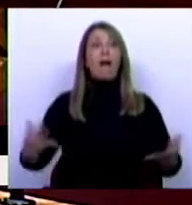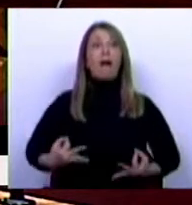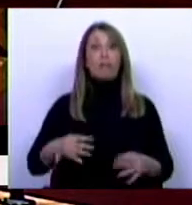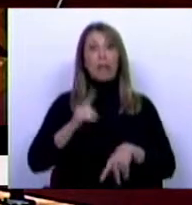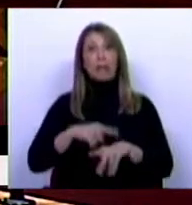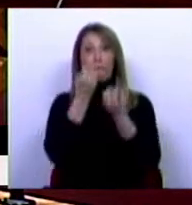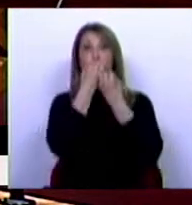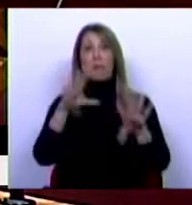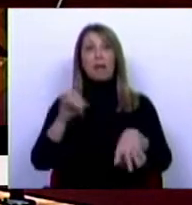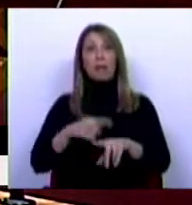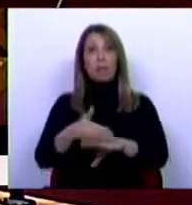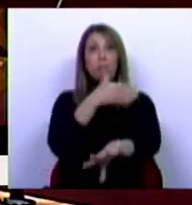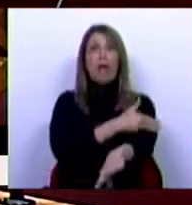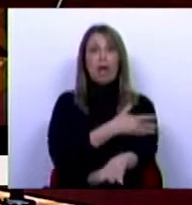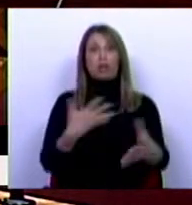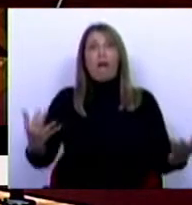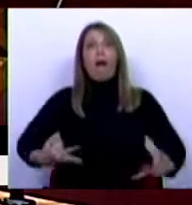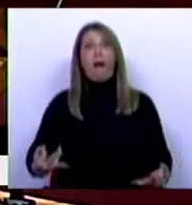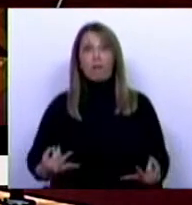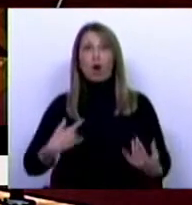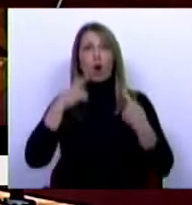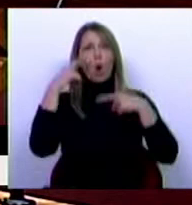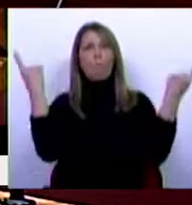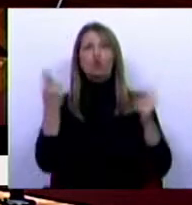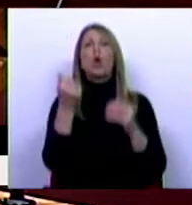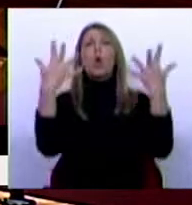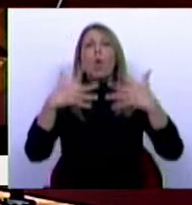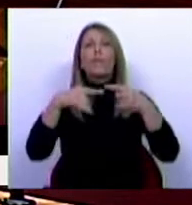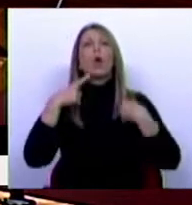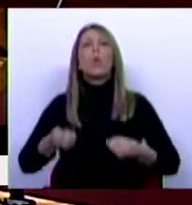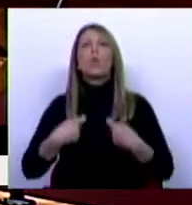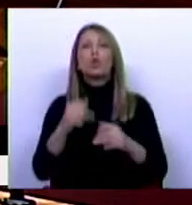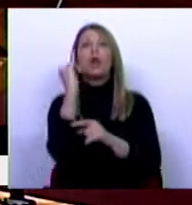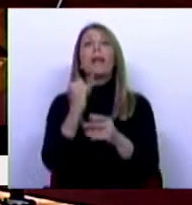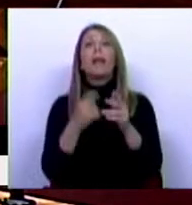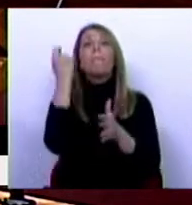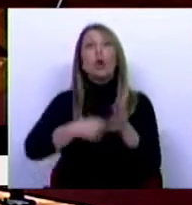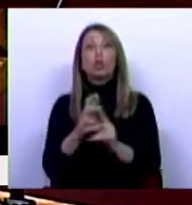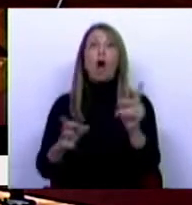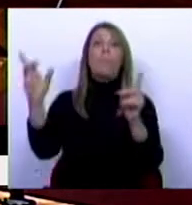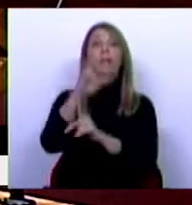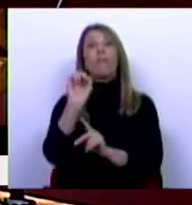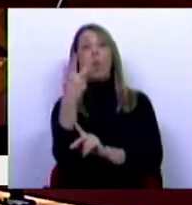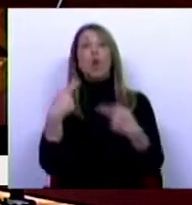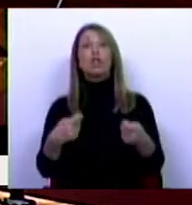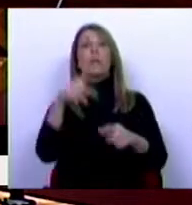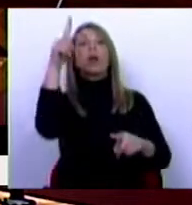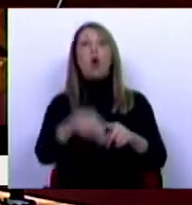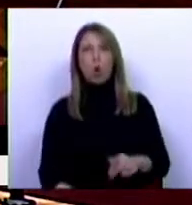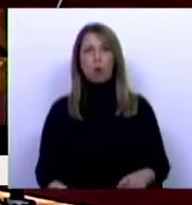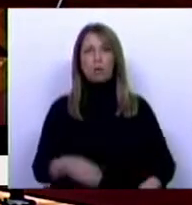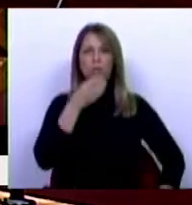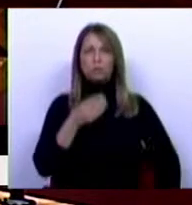legislatura anterior, sem nunca mostrar as contas dos custos, sem dizer quais os impostos que aumentava ou a despesa que cortava. A leviandade